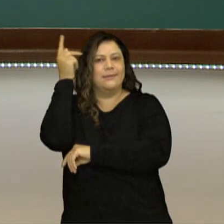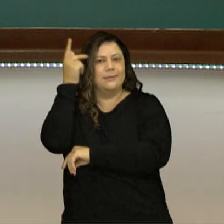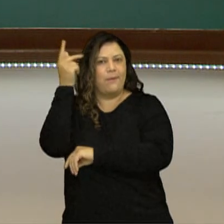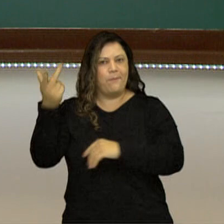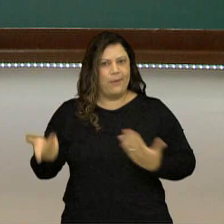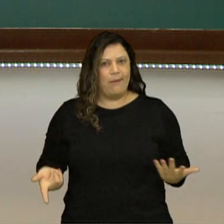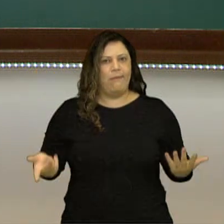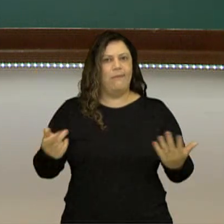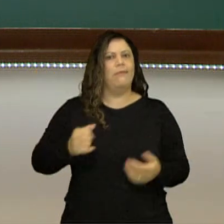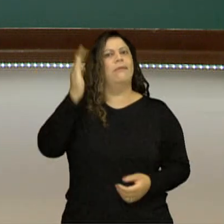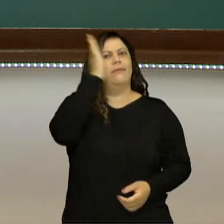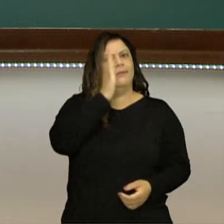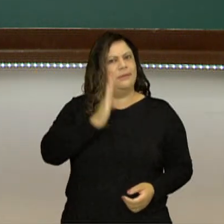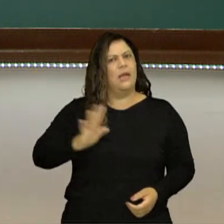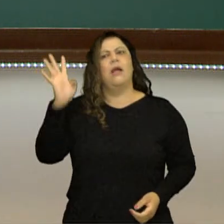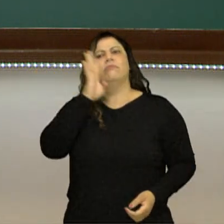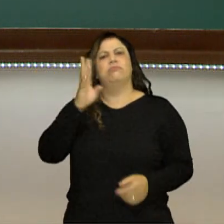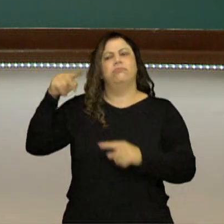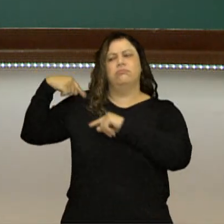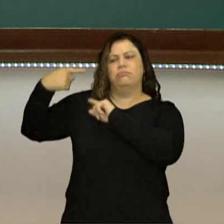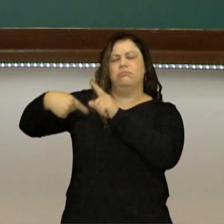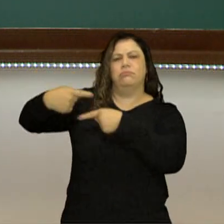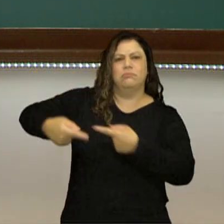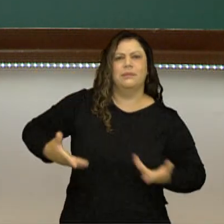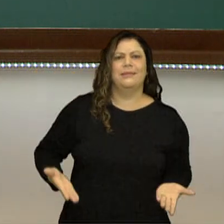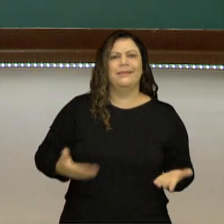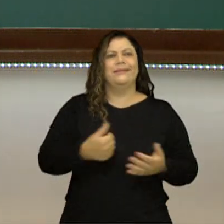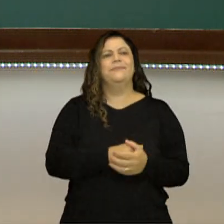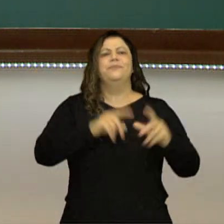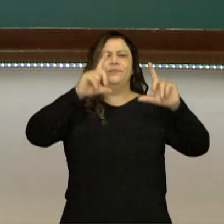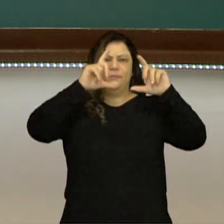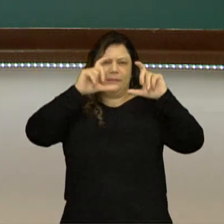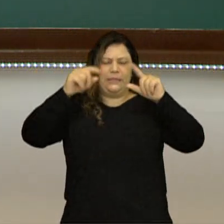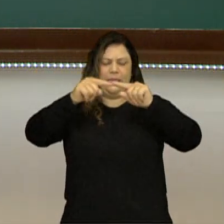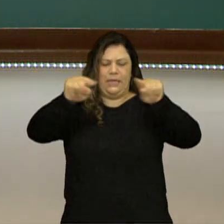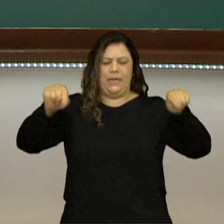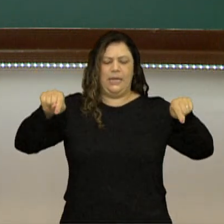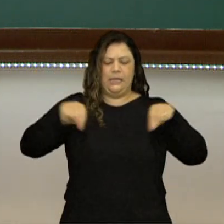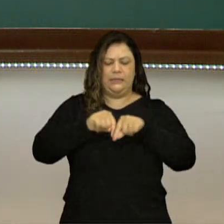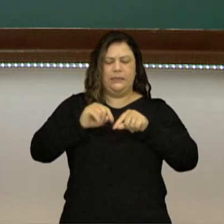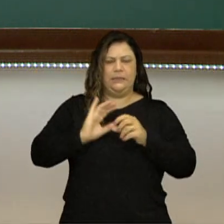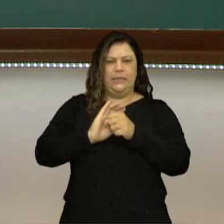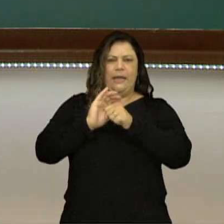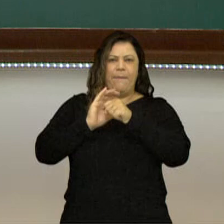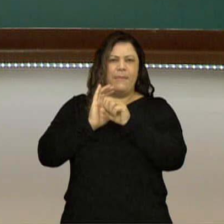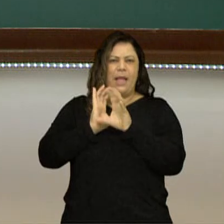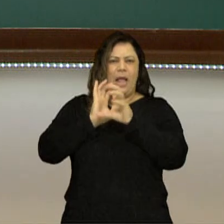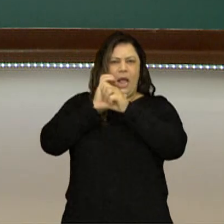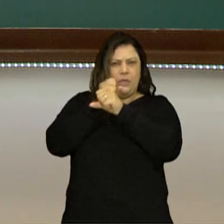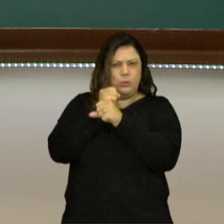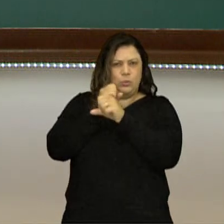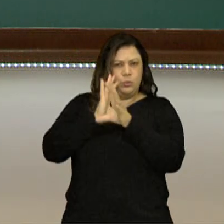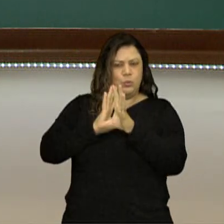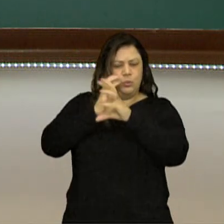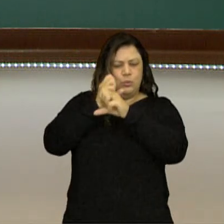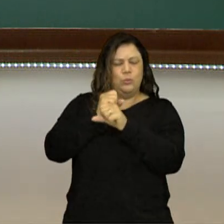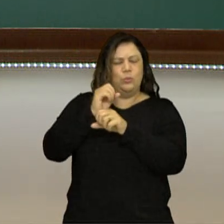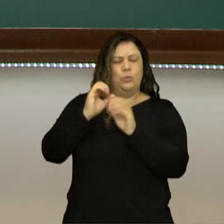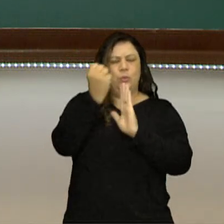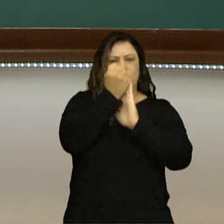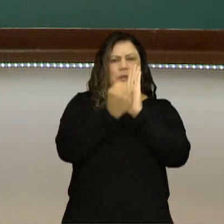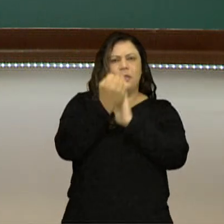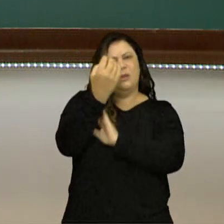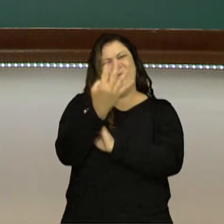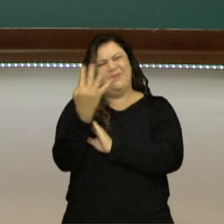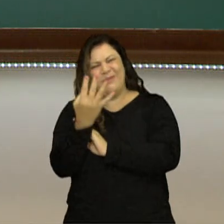O Brasil fazendo história, olha que curioso. A câmera escura, pessoal, ela foi inventada lá, né, no século IV,